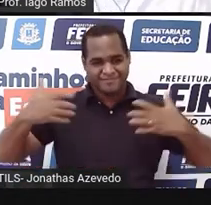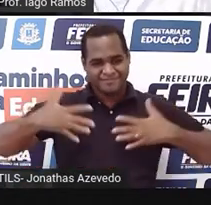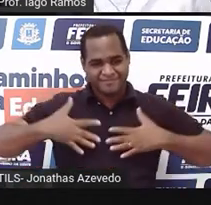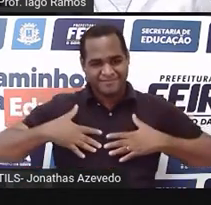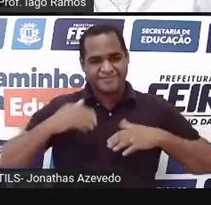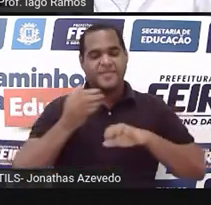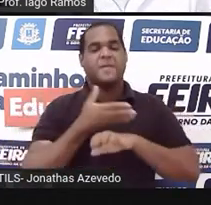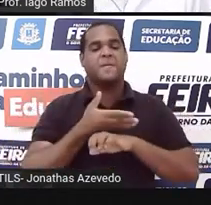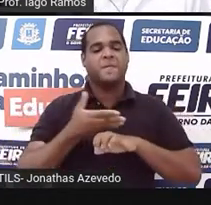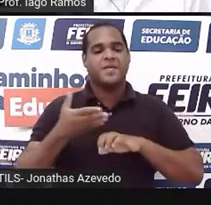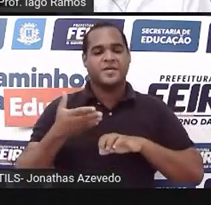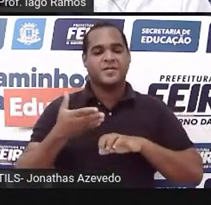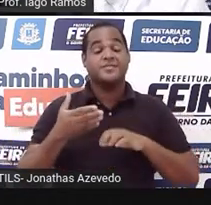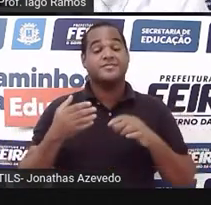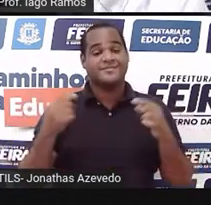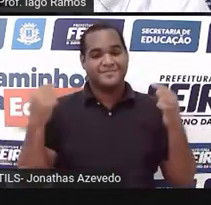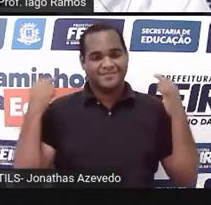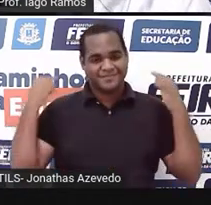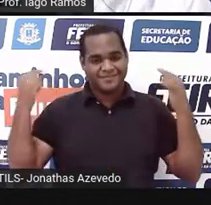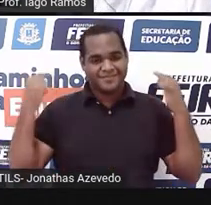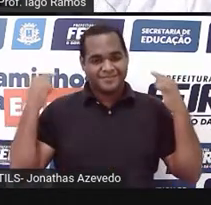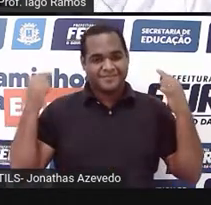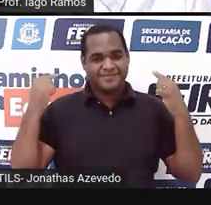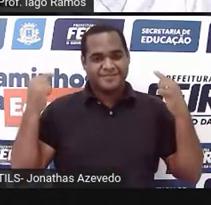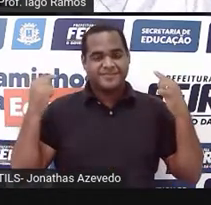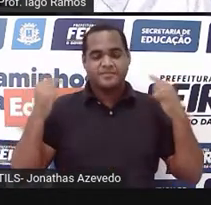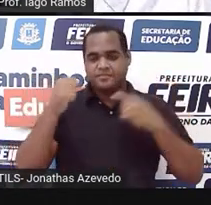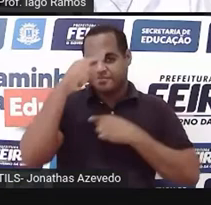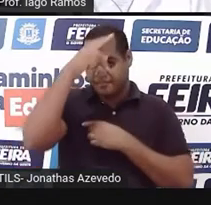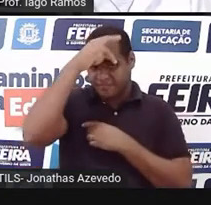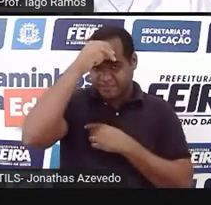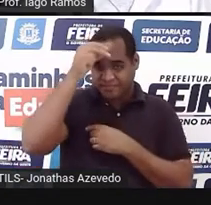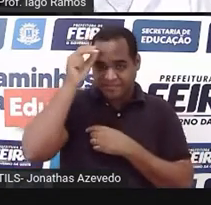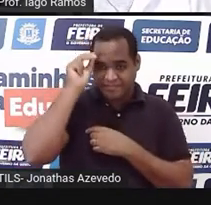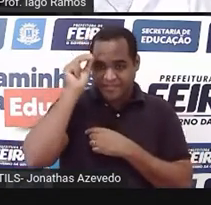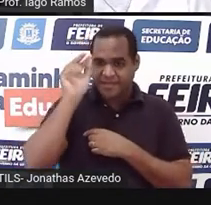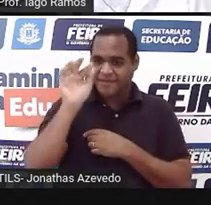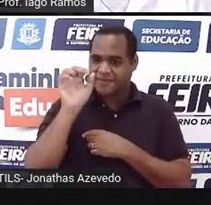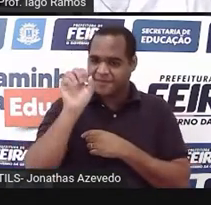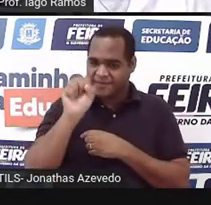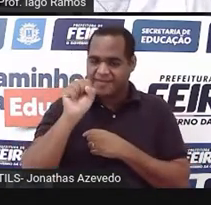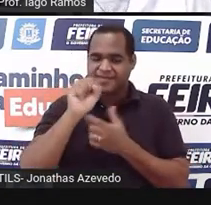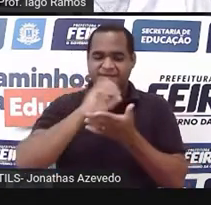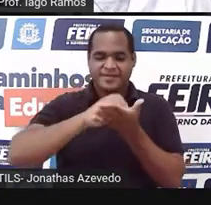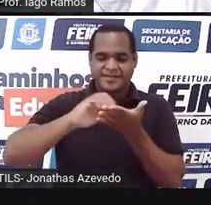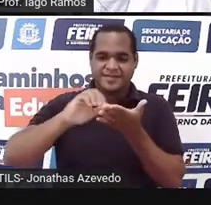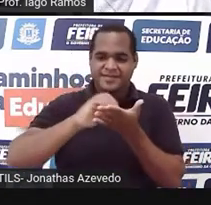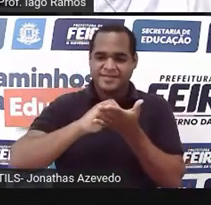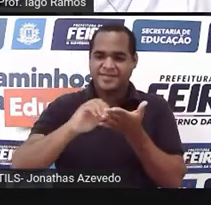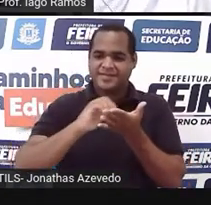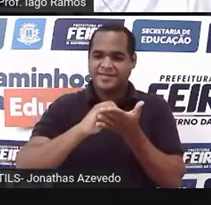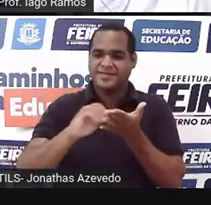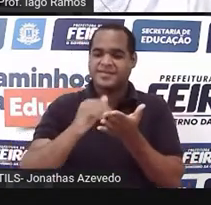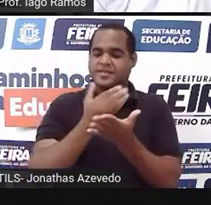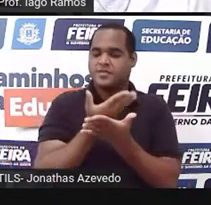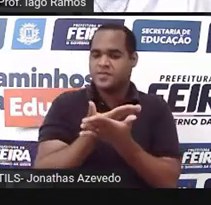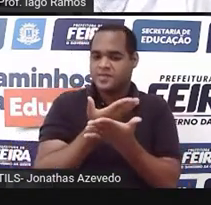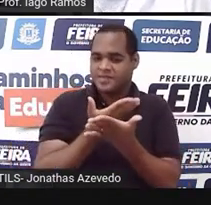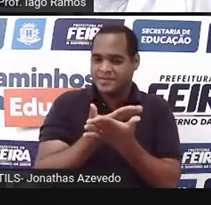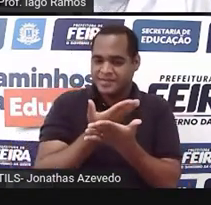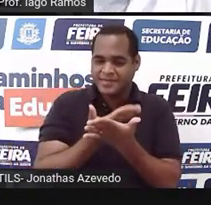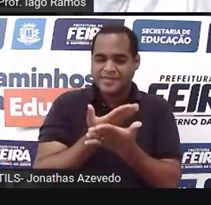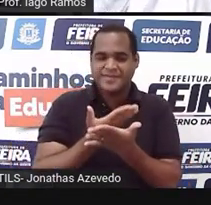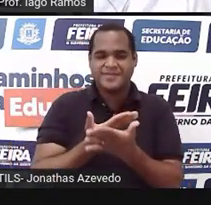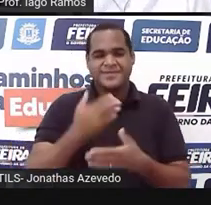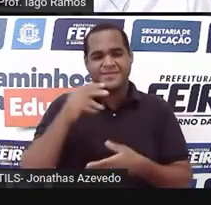branco e atrás de mim está o cartaz da Secretaria Municipal de Educação de Feira de Santana Secretaria